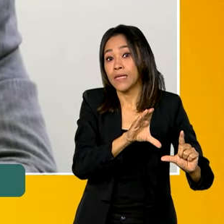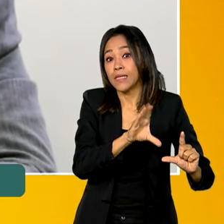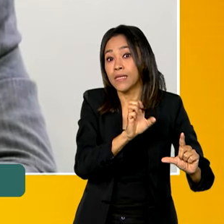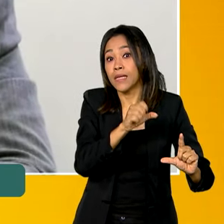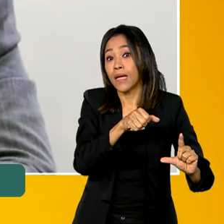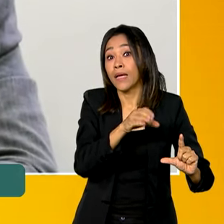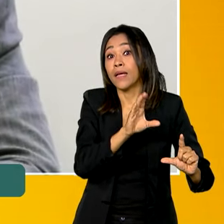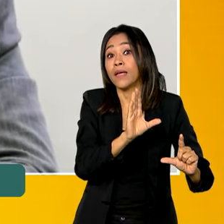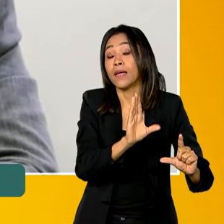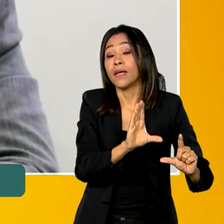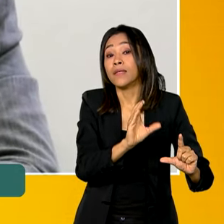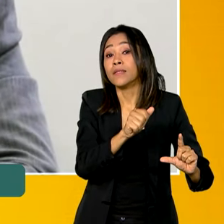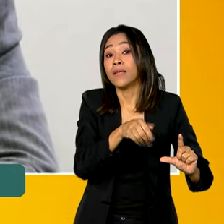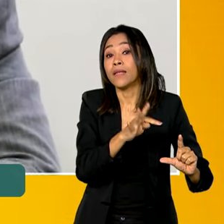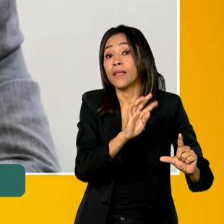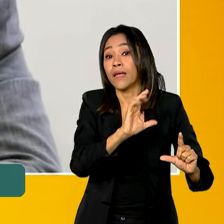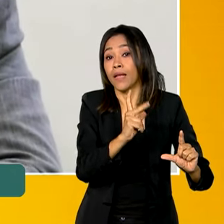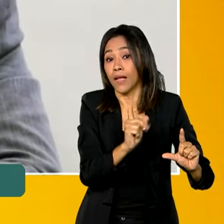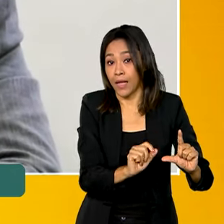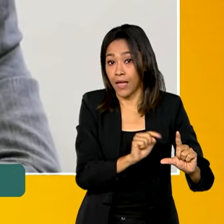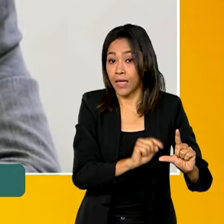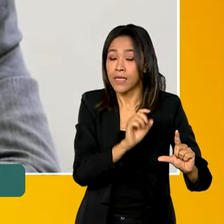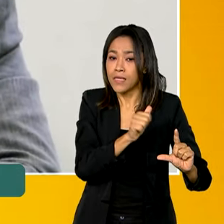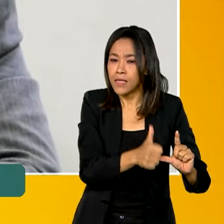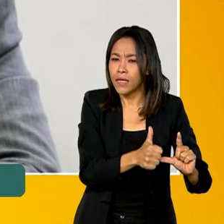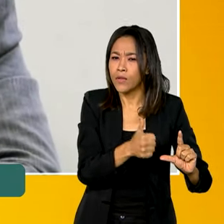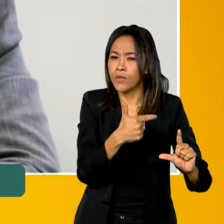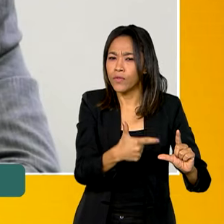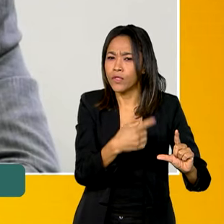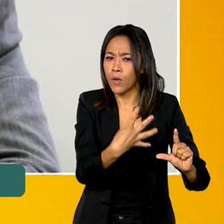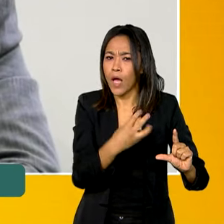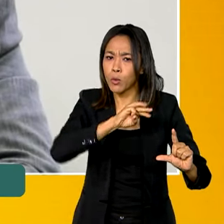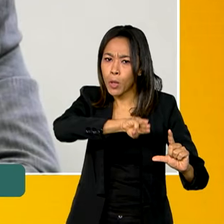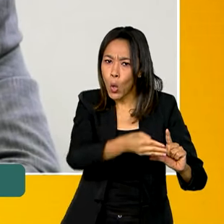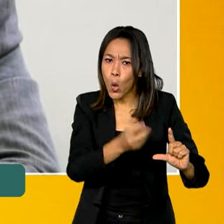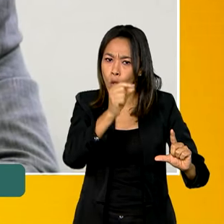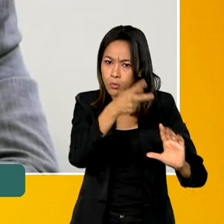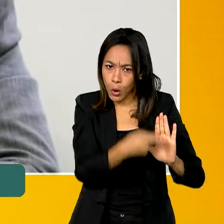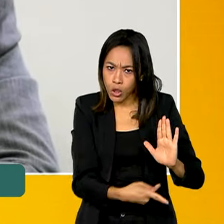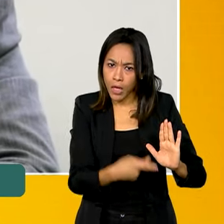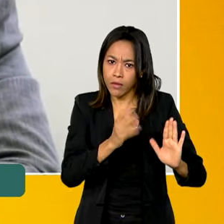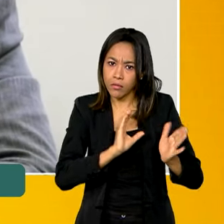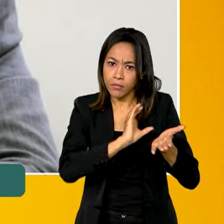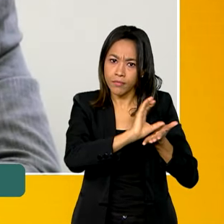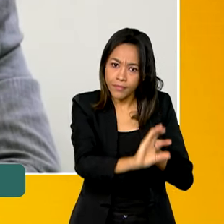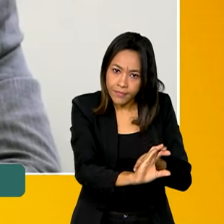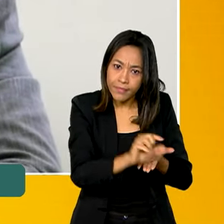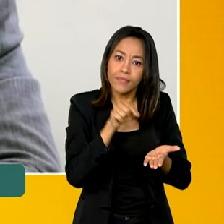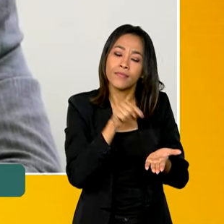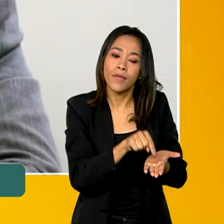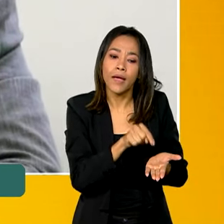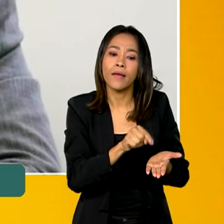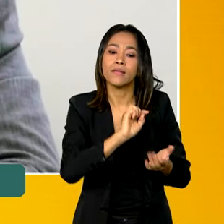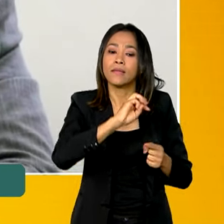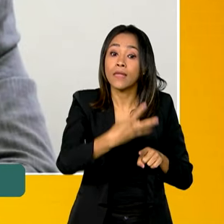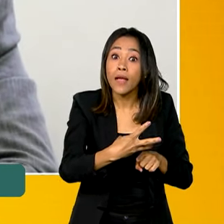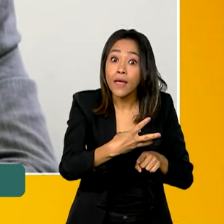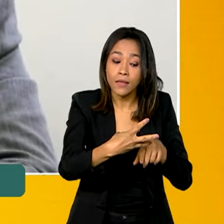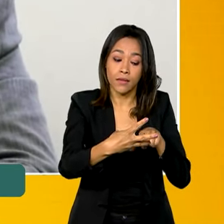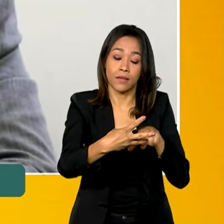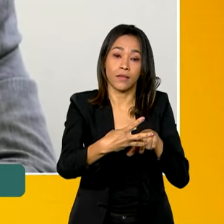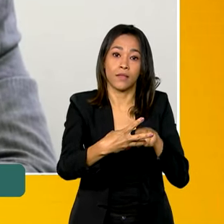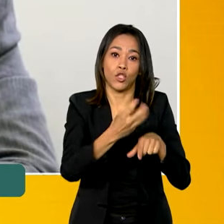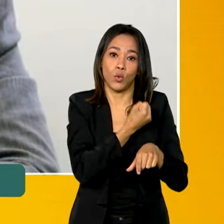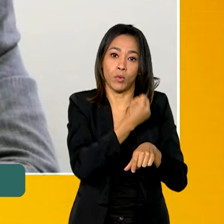centelha a gente agora disponibilizou recentemente 124 milhões para esse projeto centelha três né já já vai começar